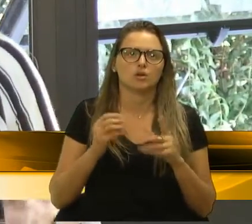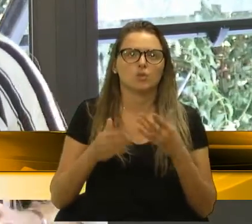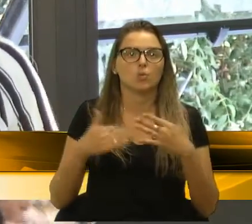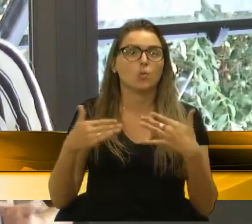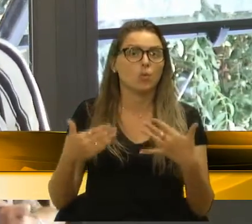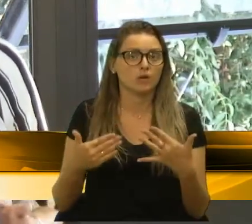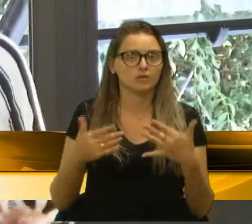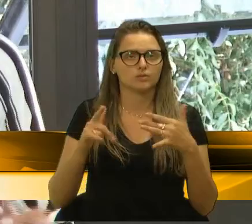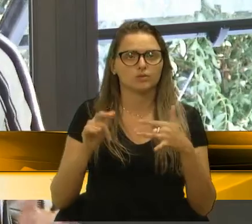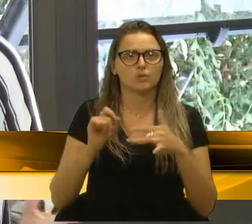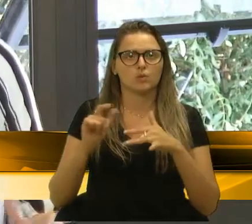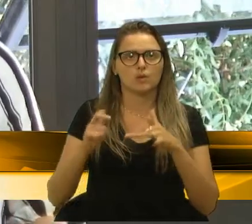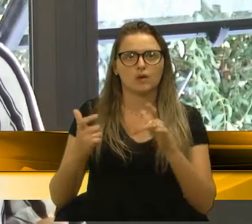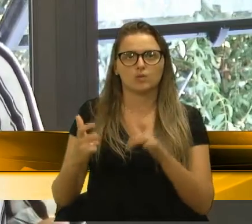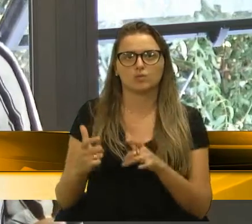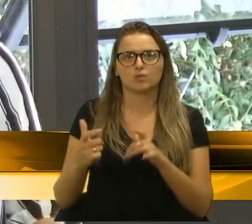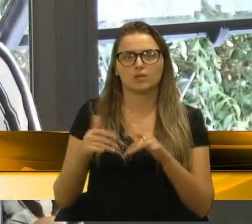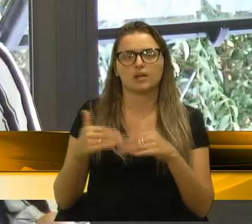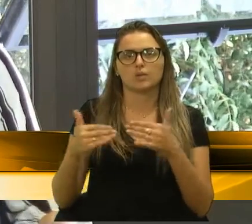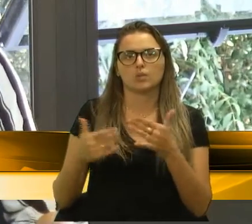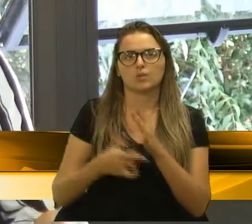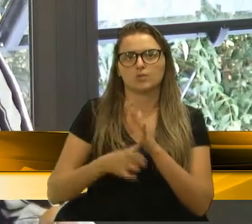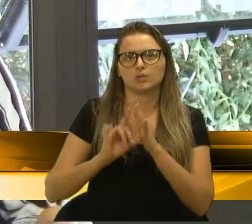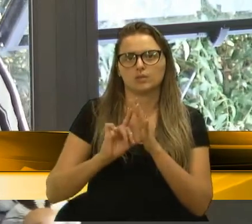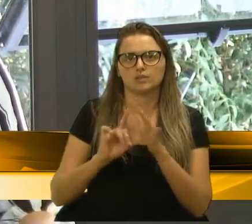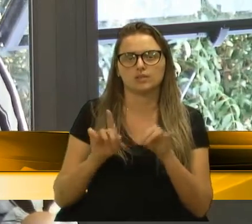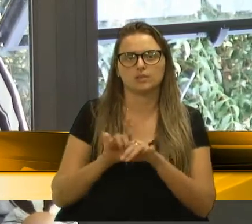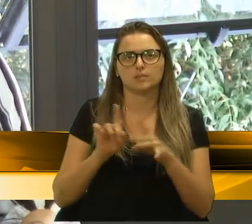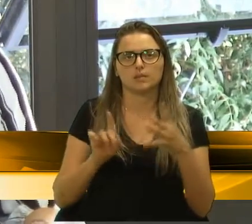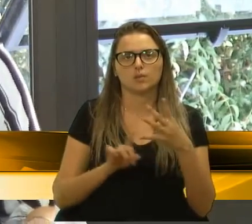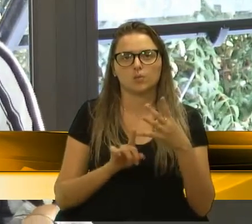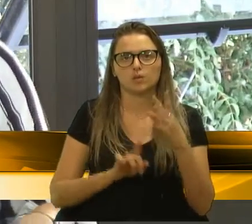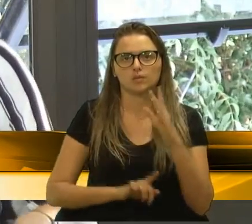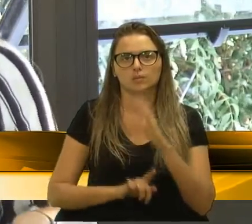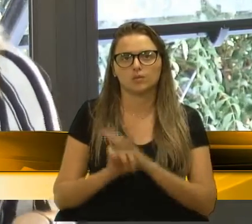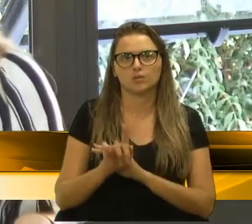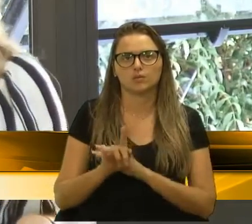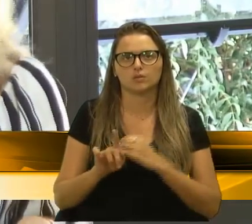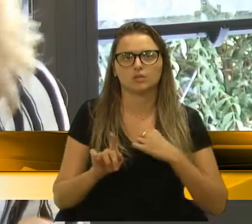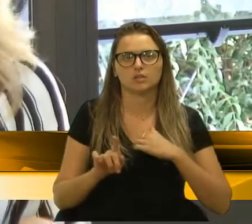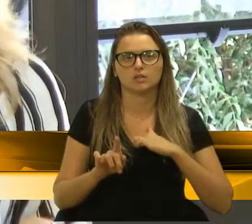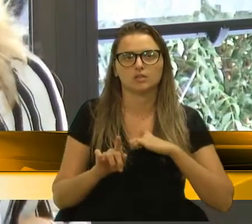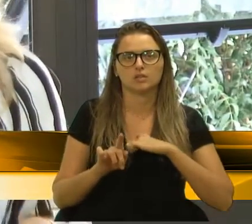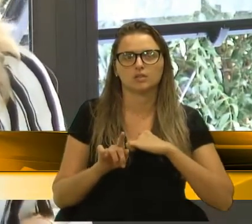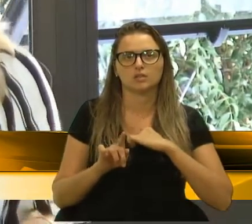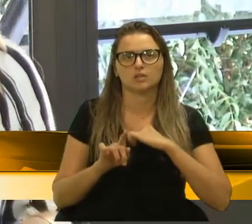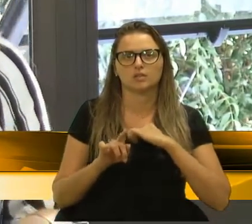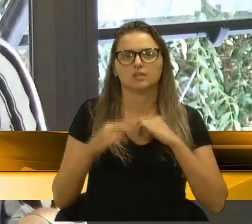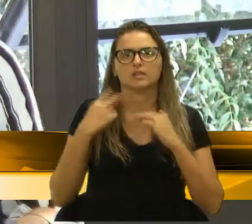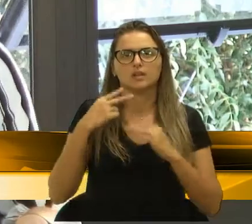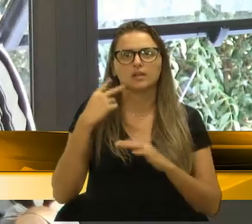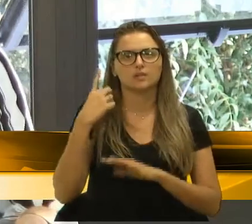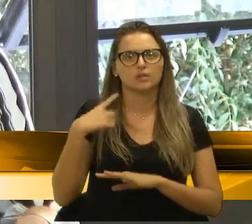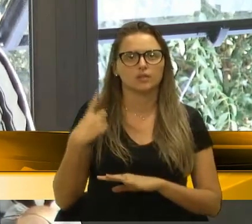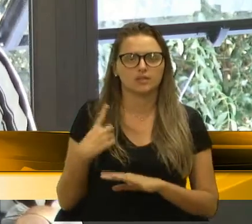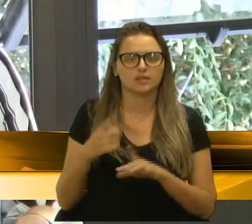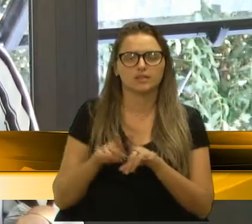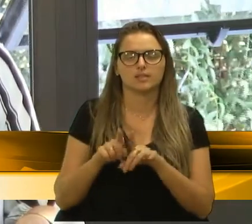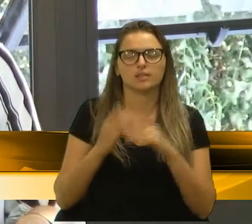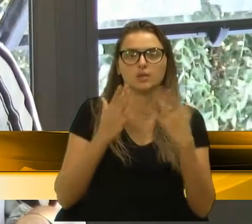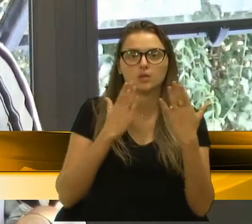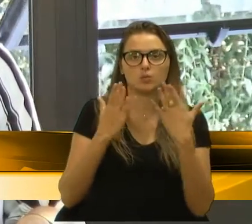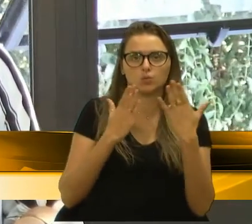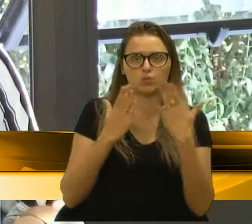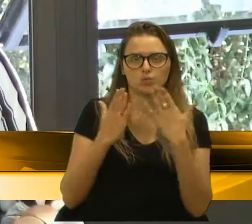o ideal não seria ser o quanto antes. E a quarta pergunta, que até é uma pergunta que a vereadora Denise também que